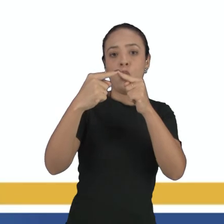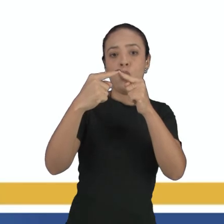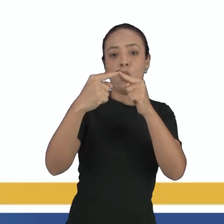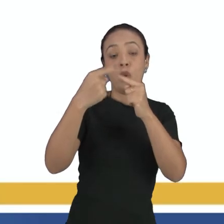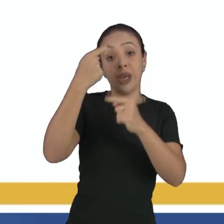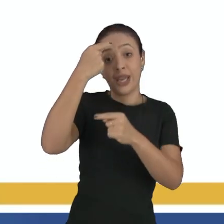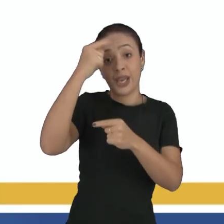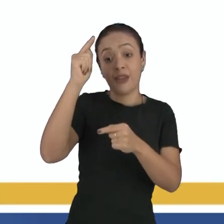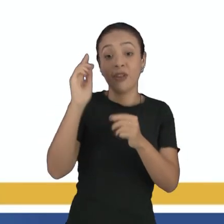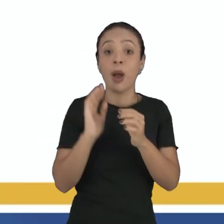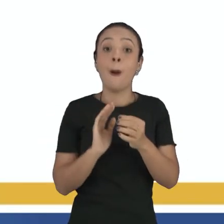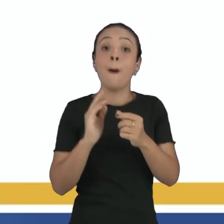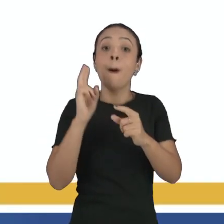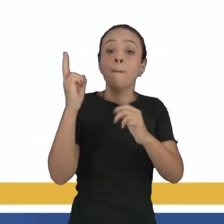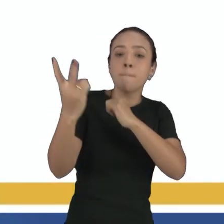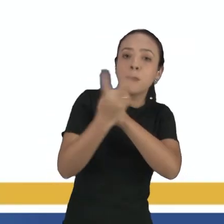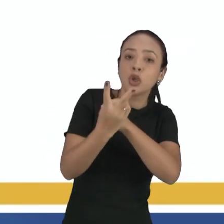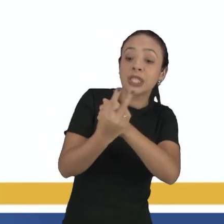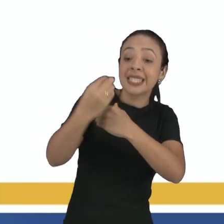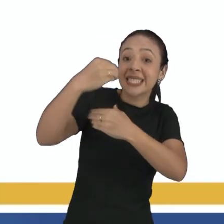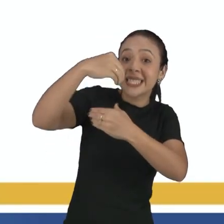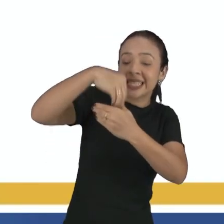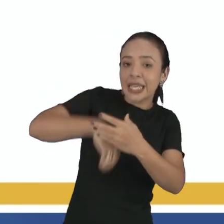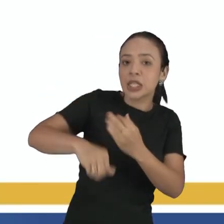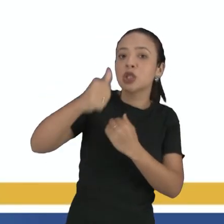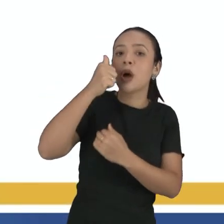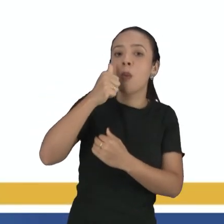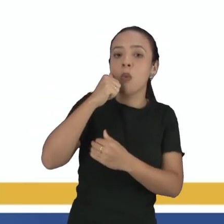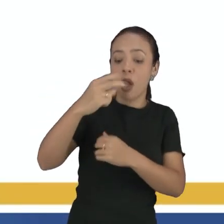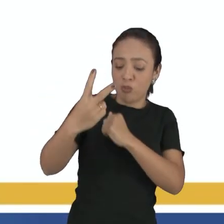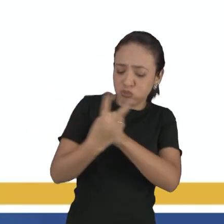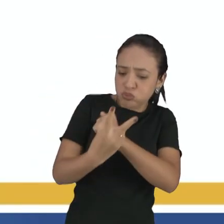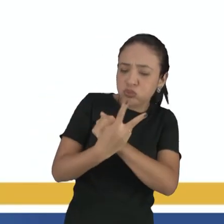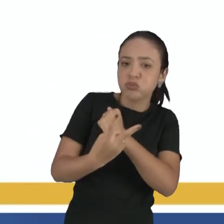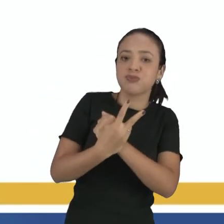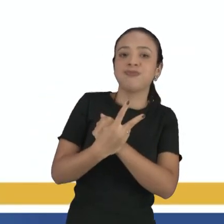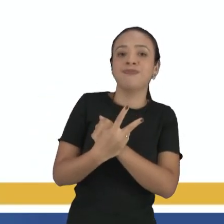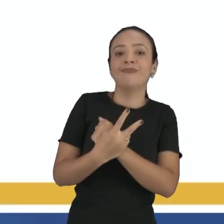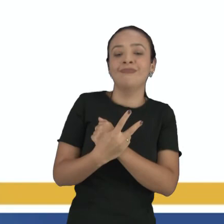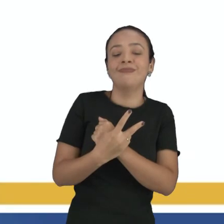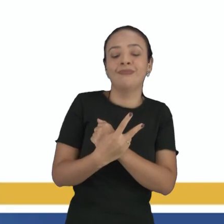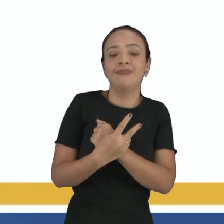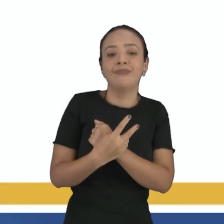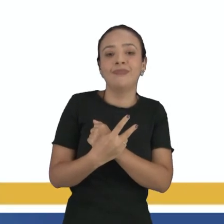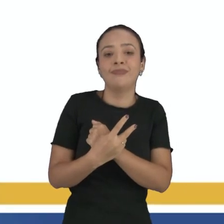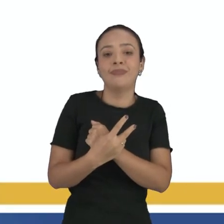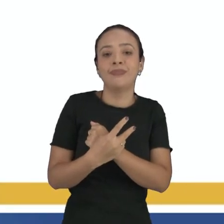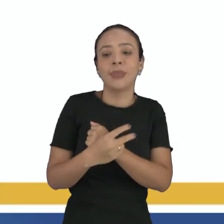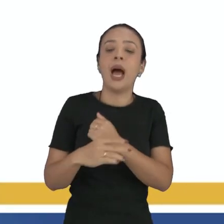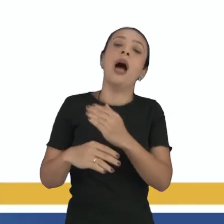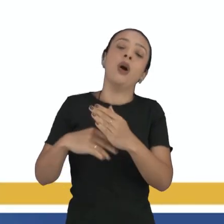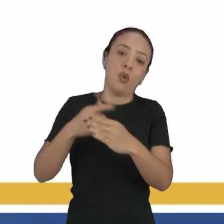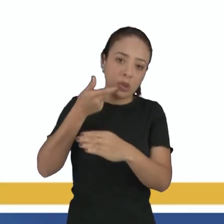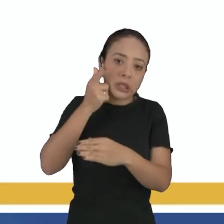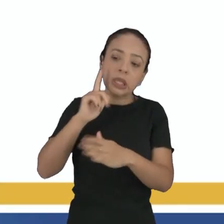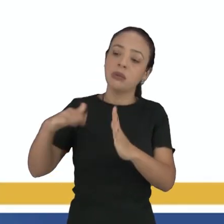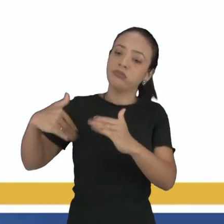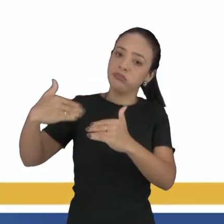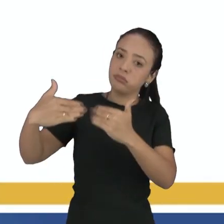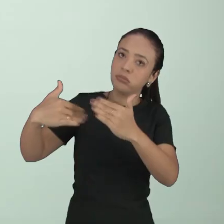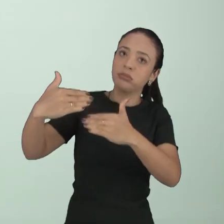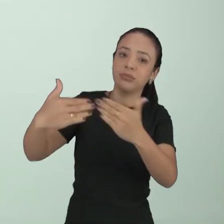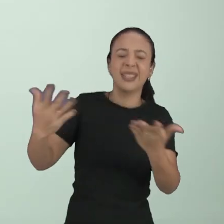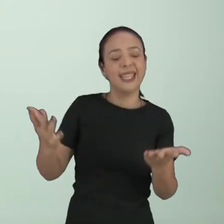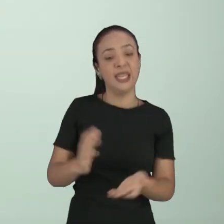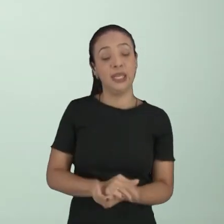ficarem protegidos no interior do trato reprodutivo da fêmea, geralmente, né? Durante parte do seu desenvolvimento, tá? Então, é